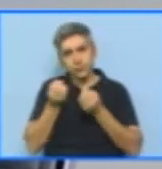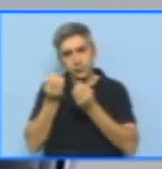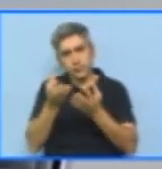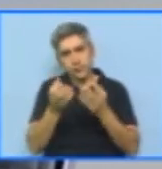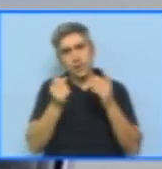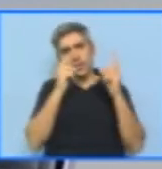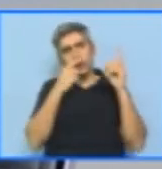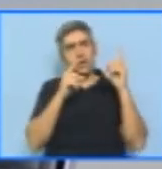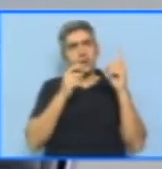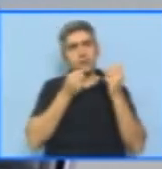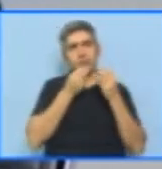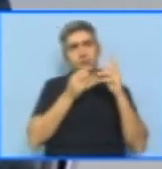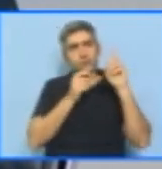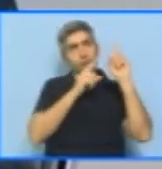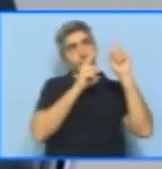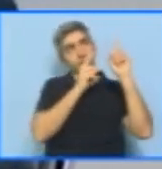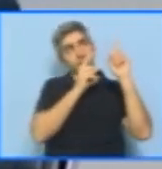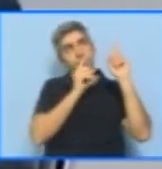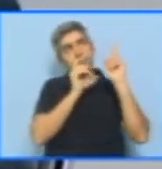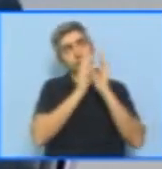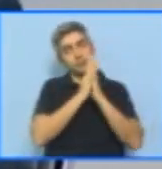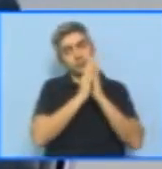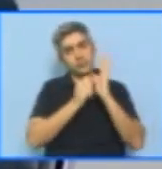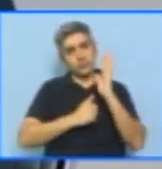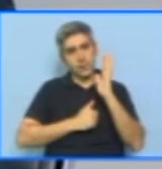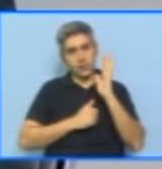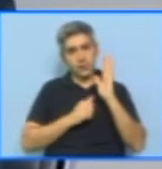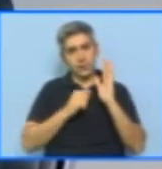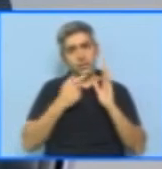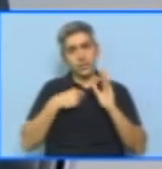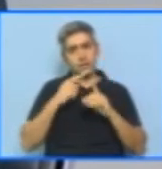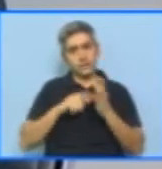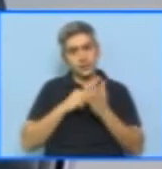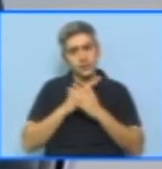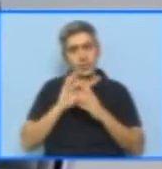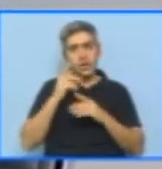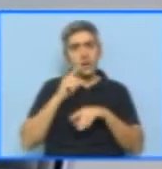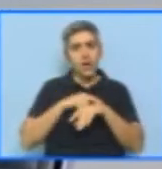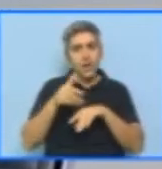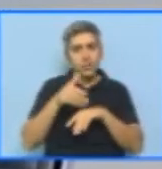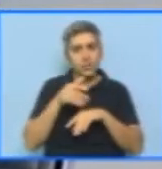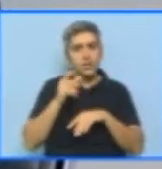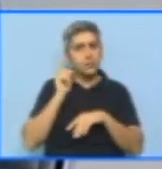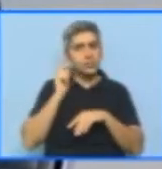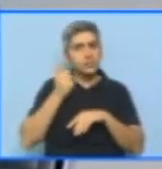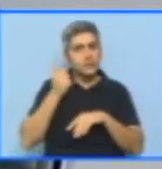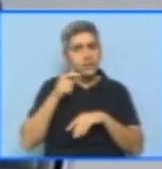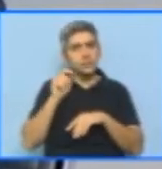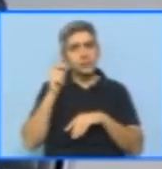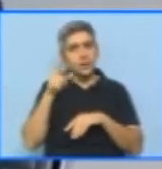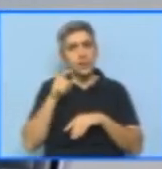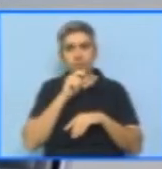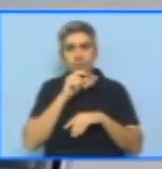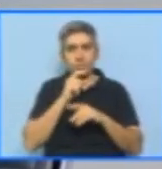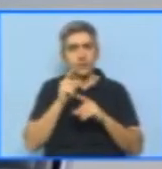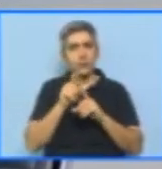de quem tem o dever de se pronunciar. E aí sim, existe também essa proatividade da nossa parte, para que em momentos-chave em que percebemos que é muito oportuno,